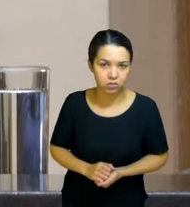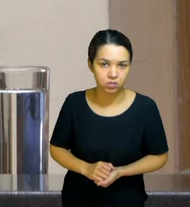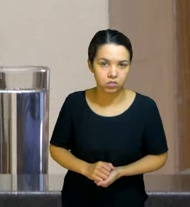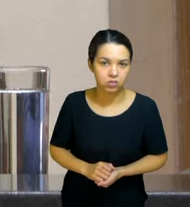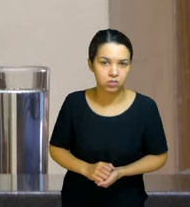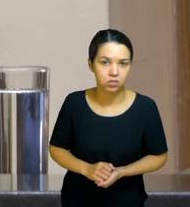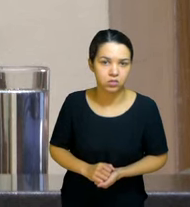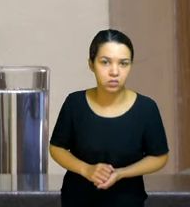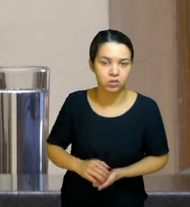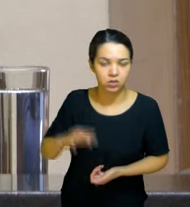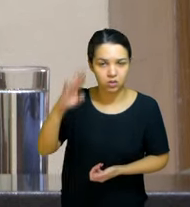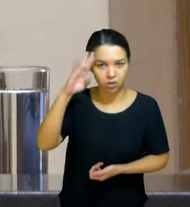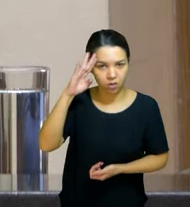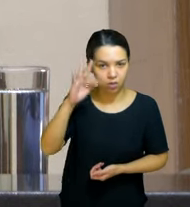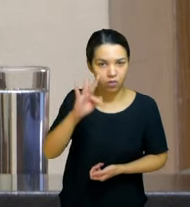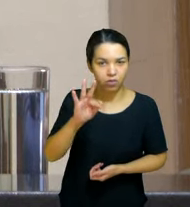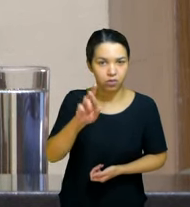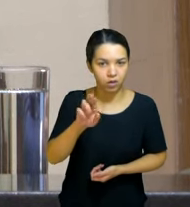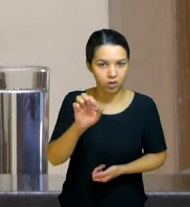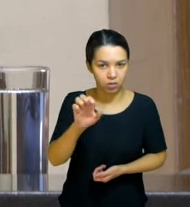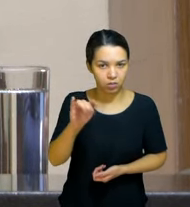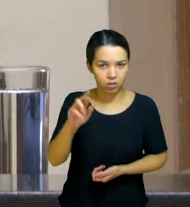Coronel Freiberg, que foi escolhido